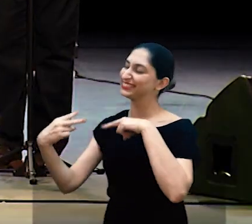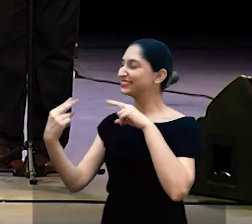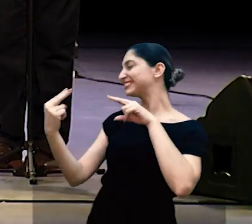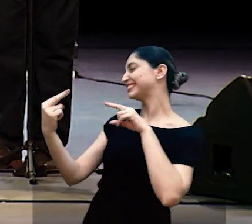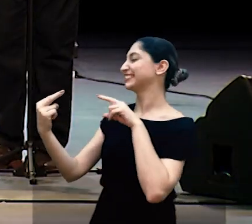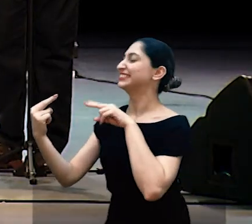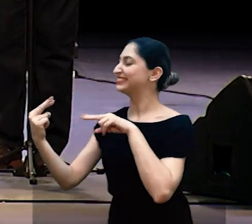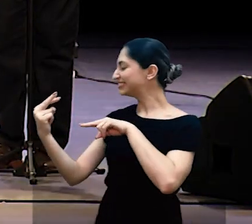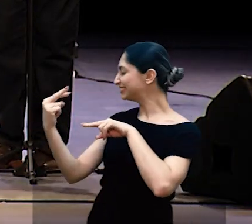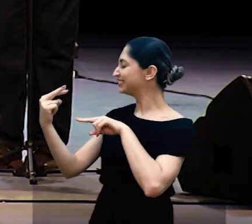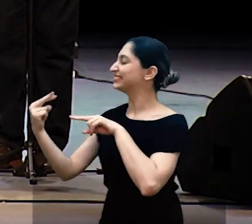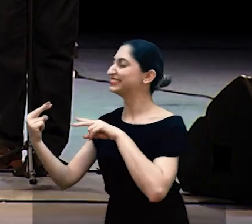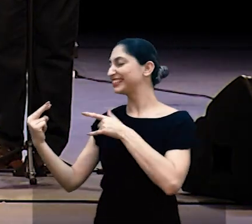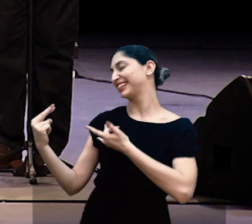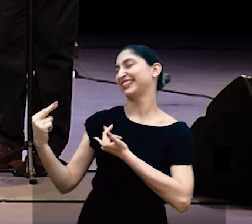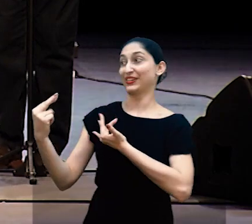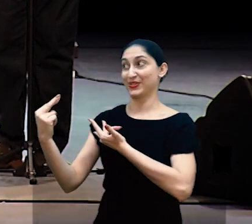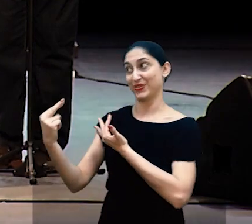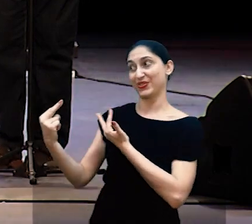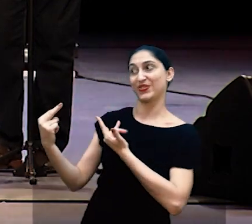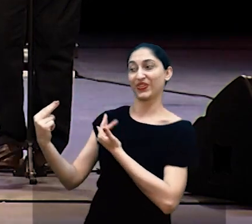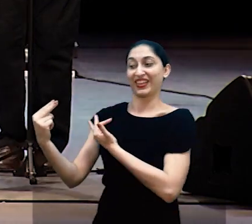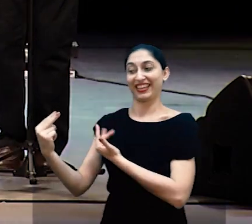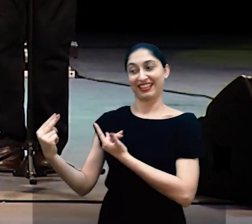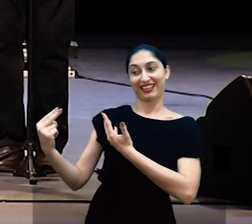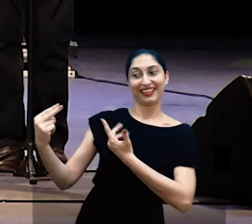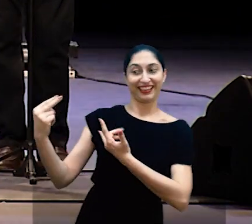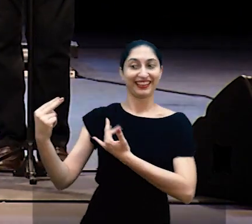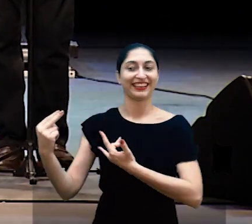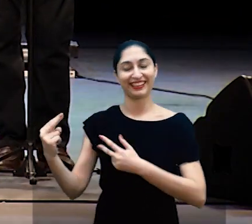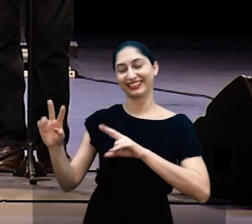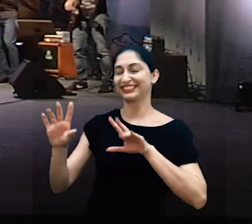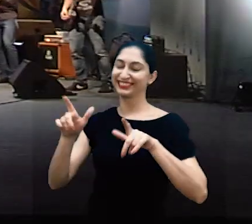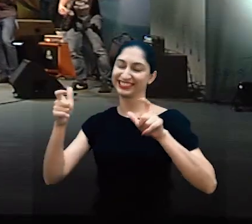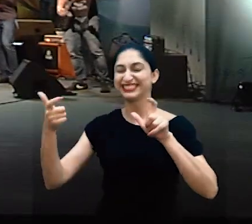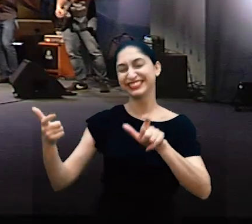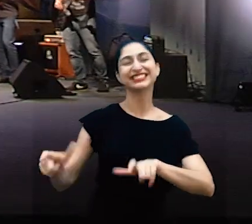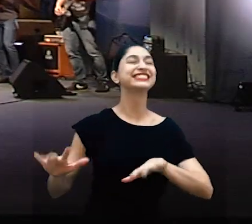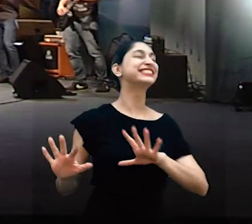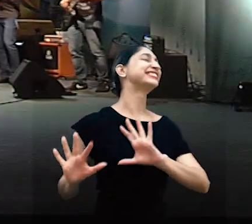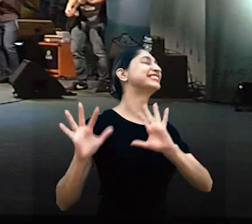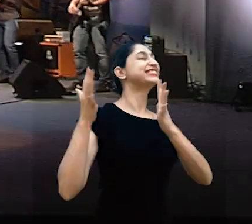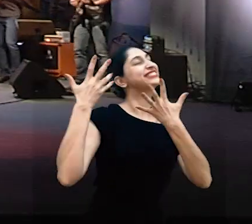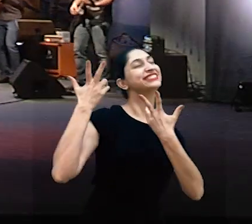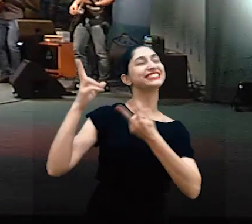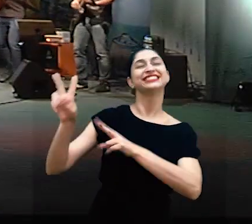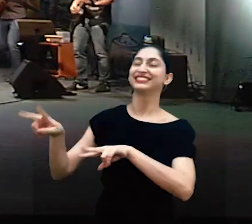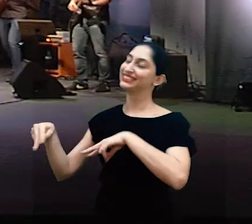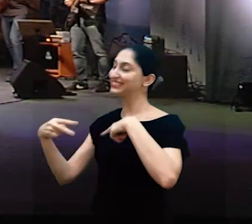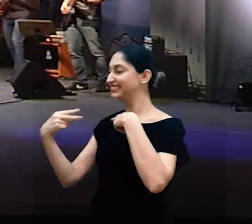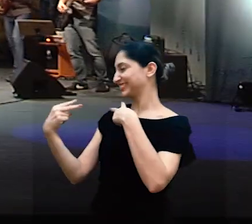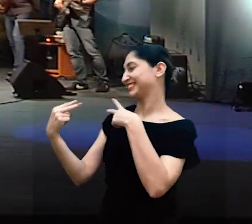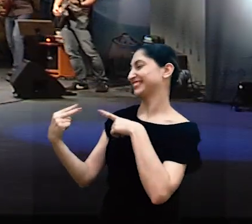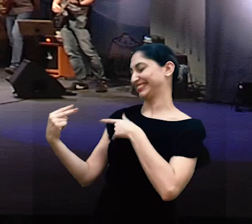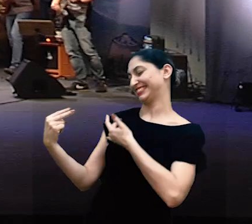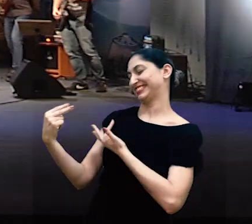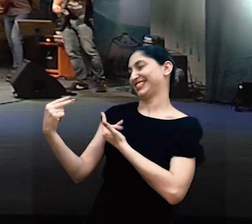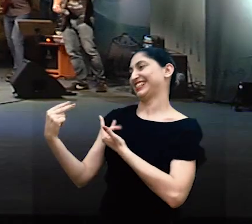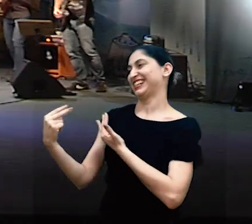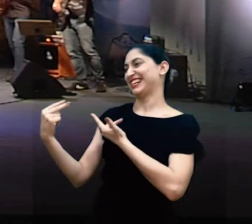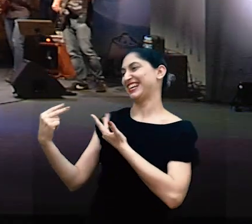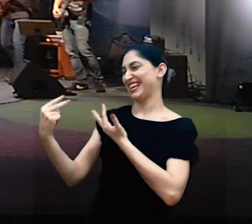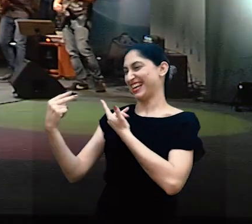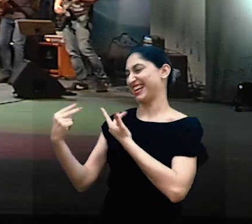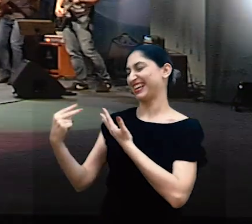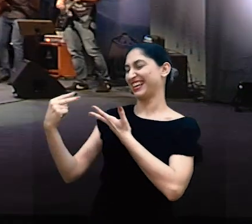olhar incendiou meu coração. E no terreiro o teu olhar incendiou meu